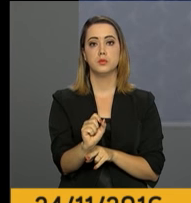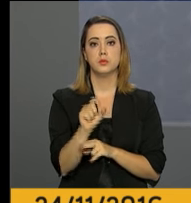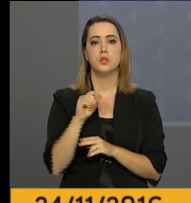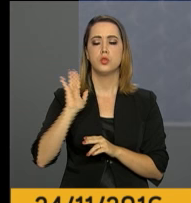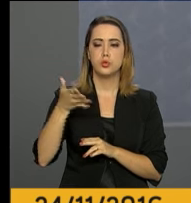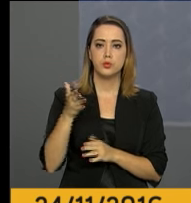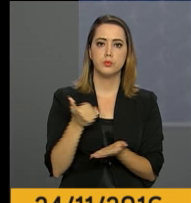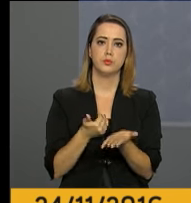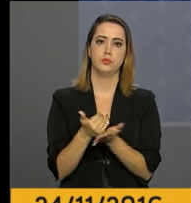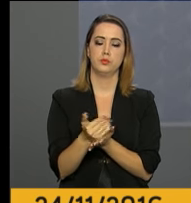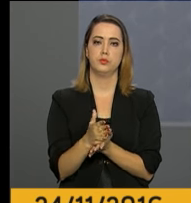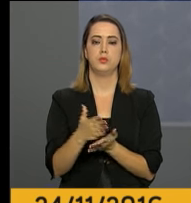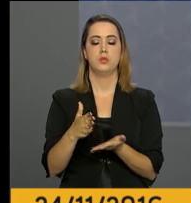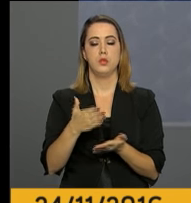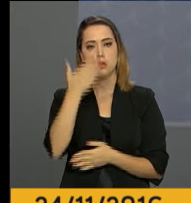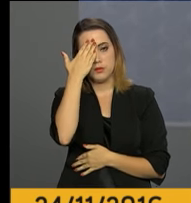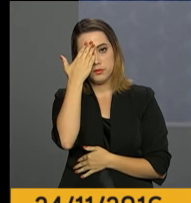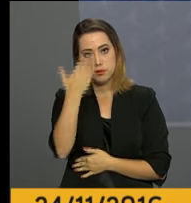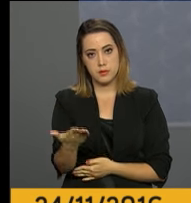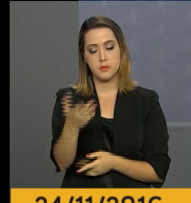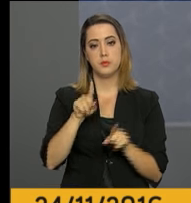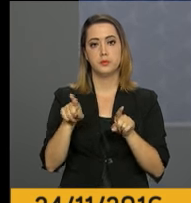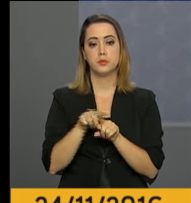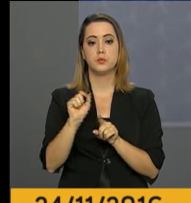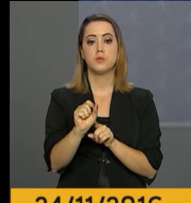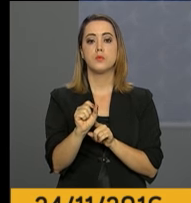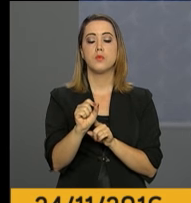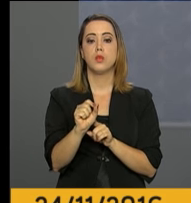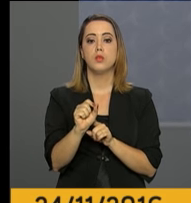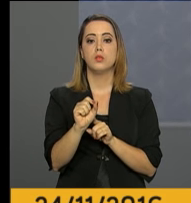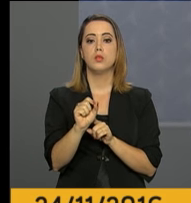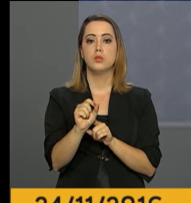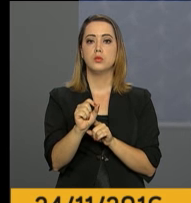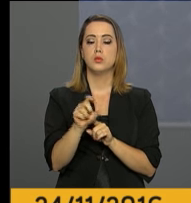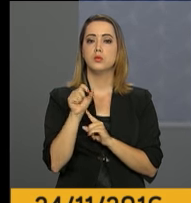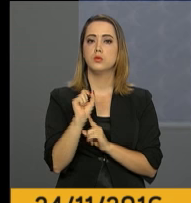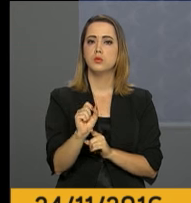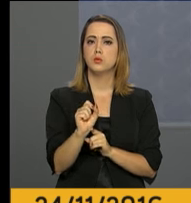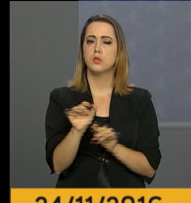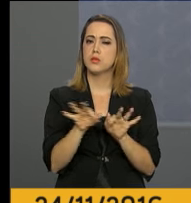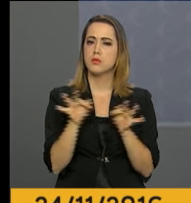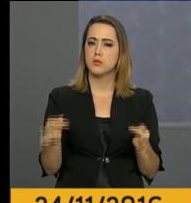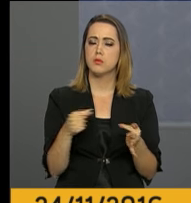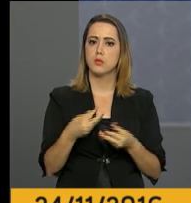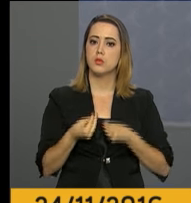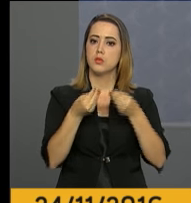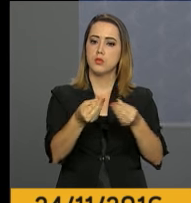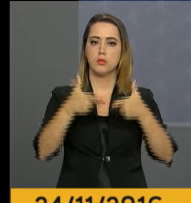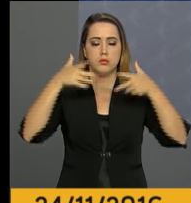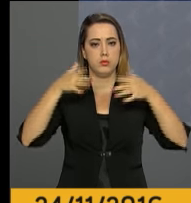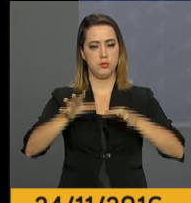já eu quero agradecer a gentileza da outorga